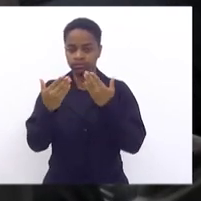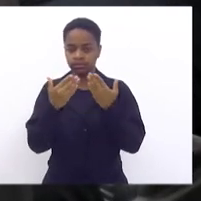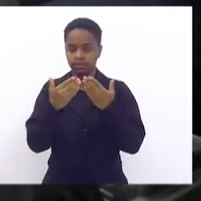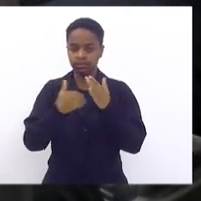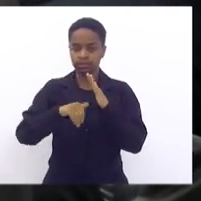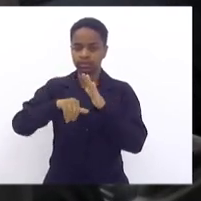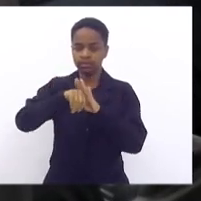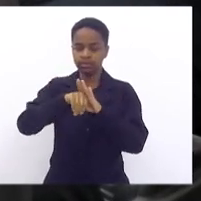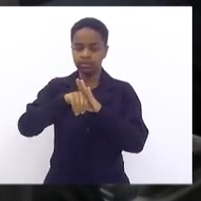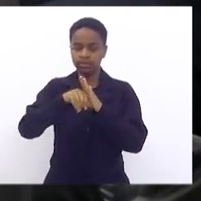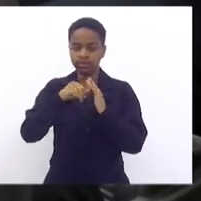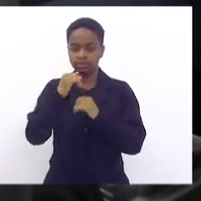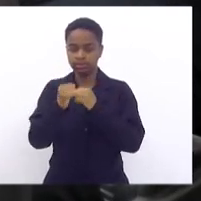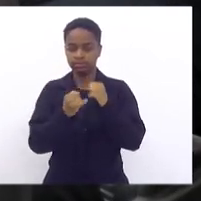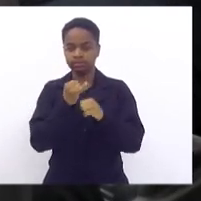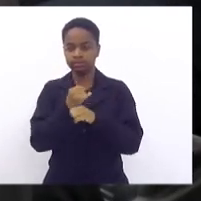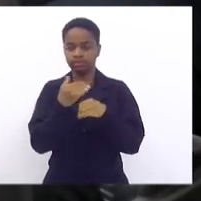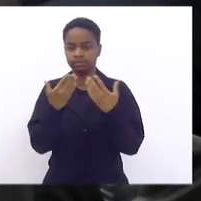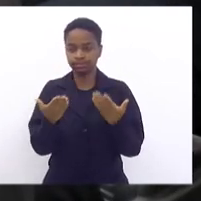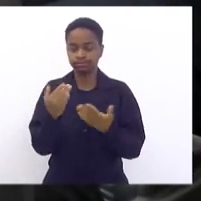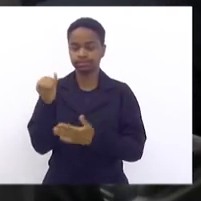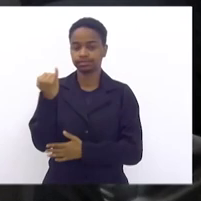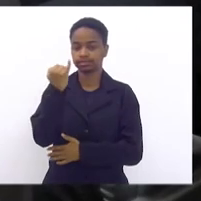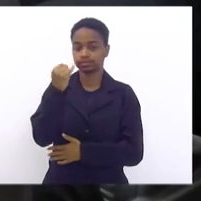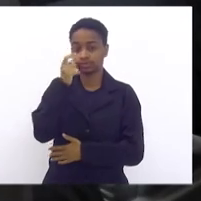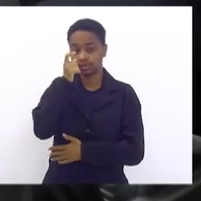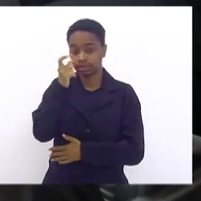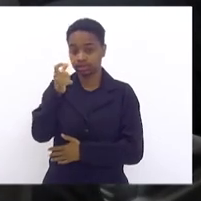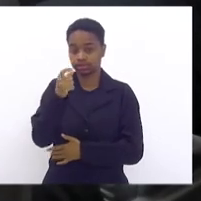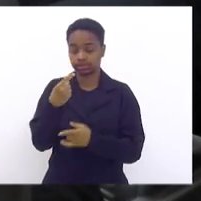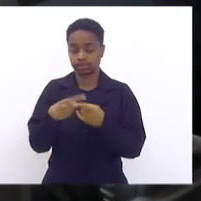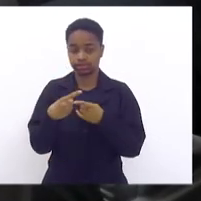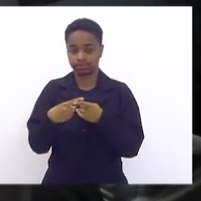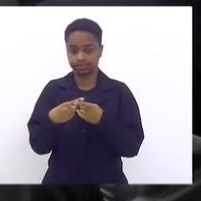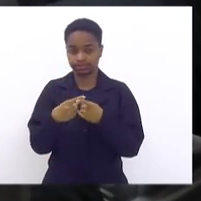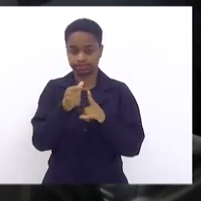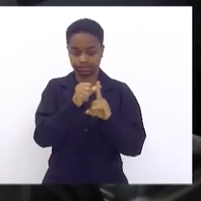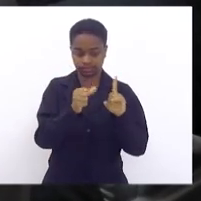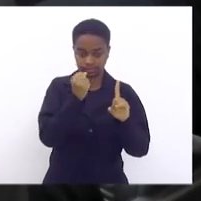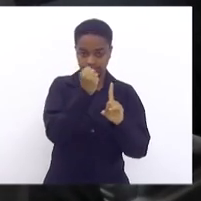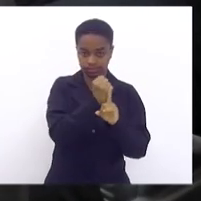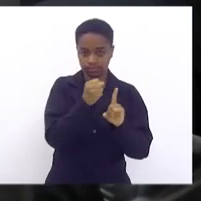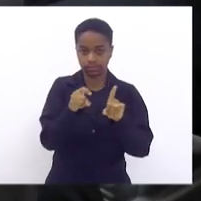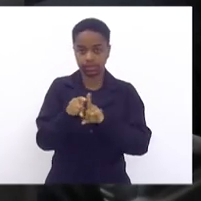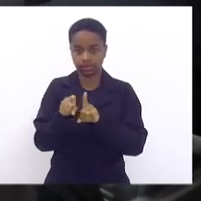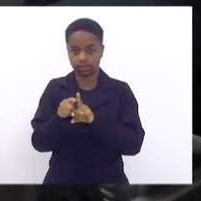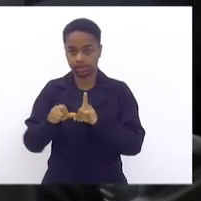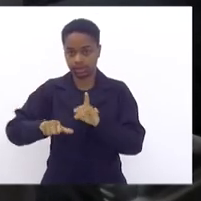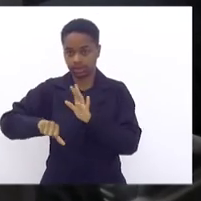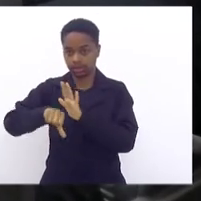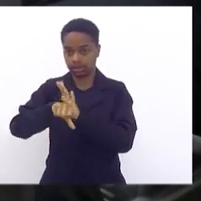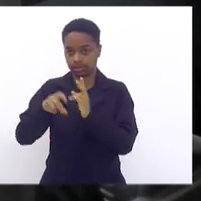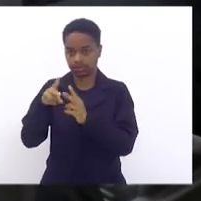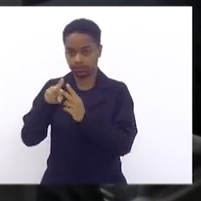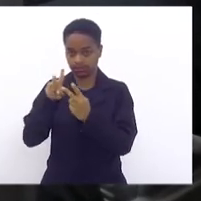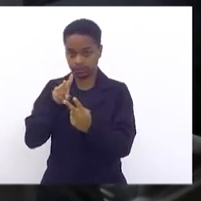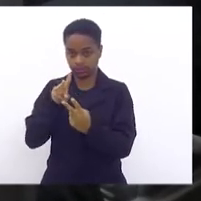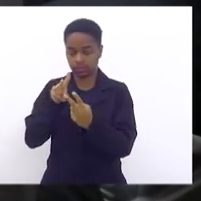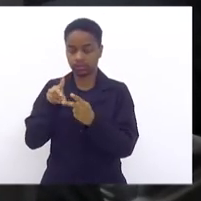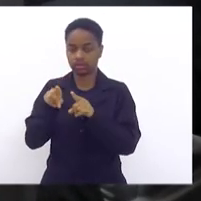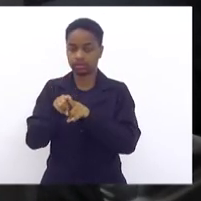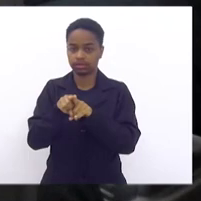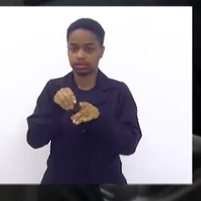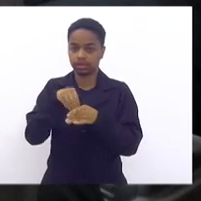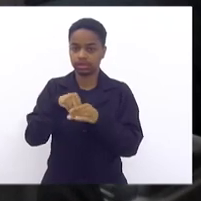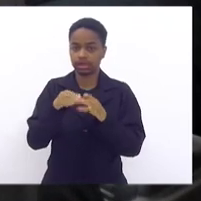cibernéticos. E, assim, e é interessante que tanto o feminicídio, né, quanto esses crimes praticados no âmbito doméstico, tem